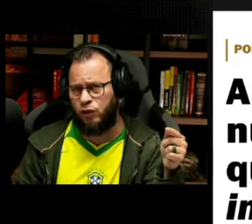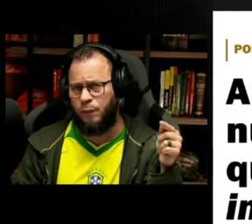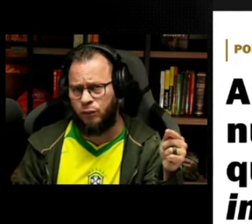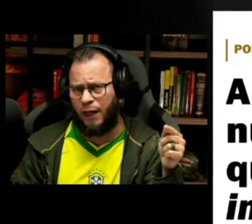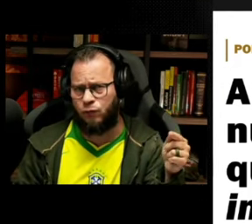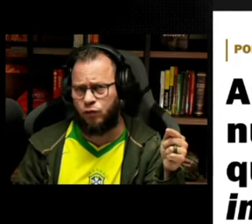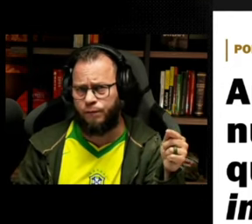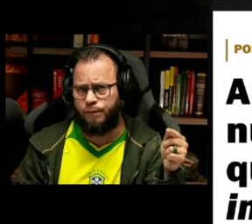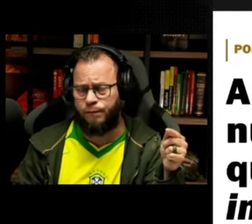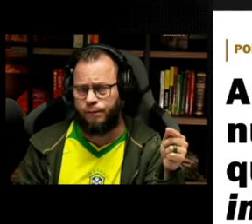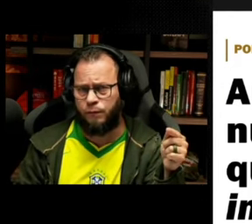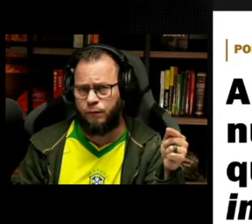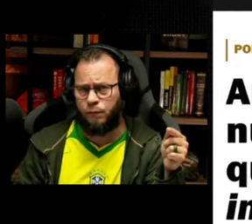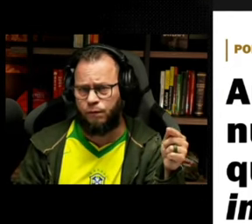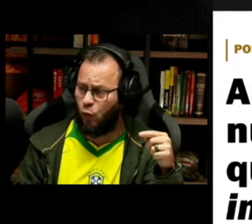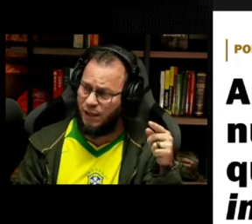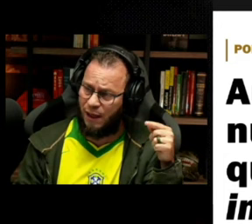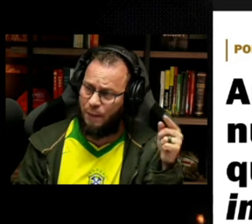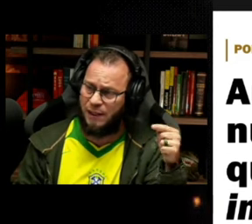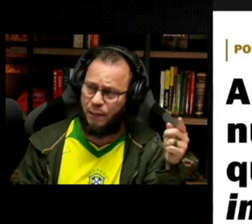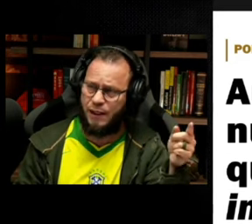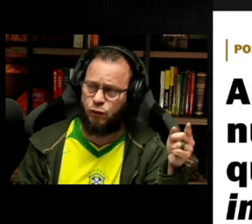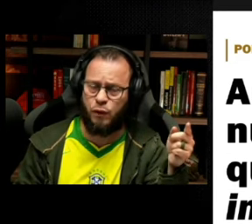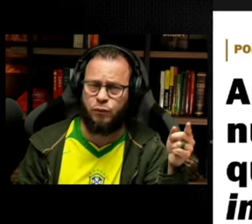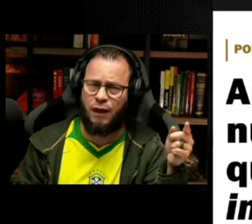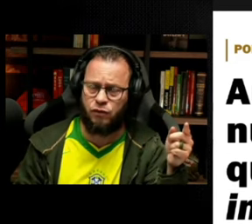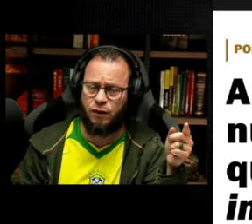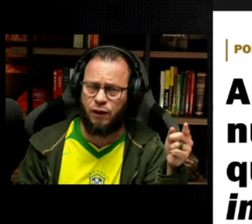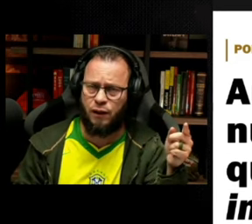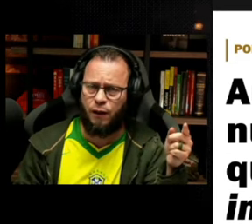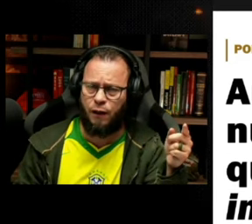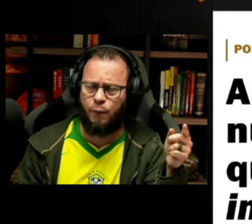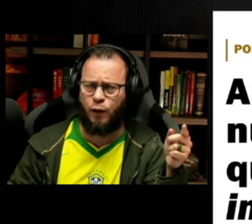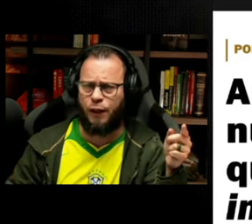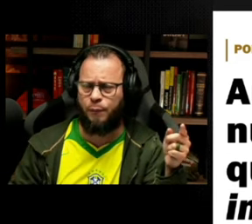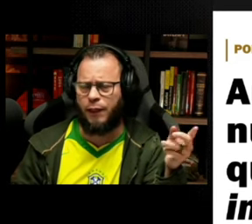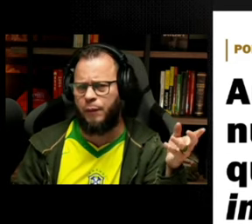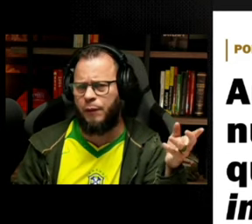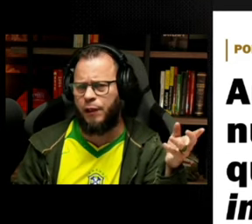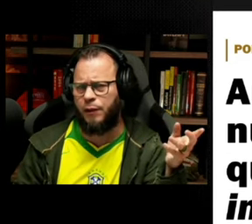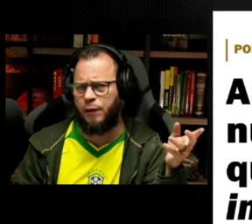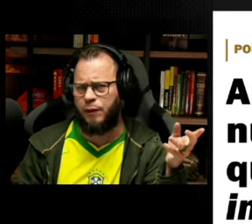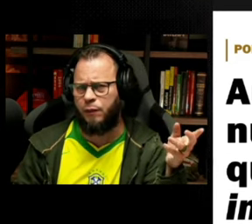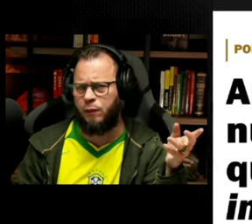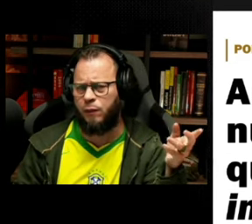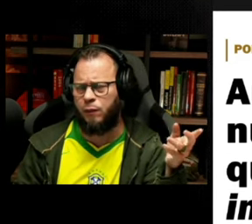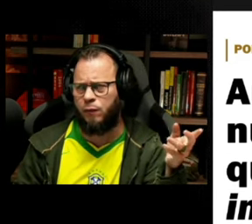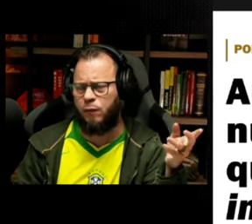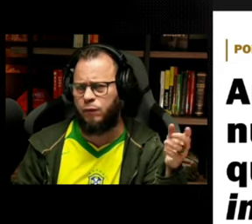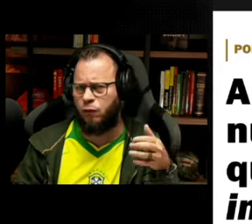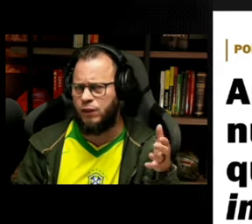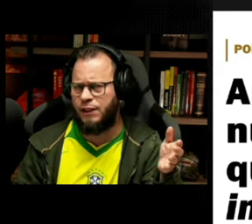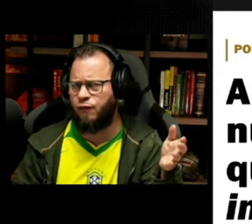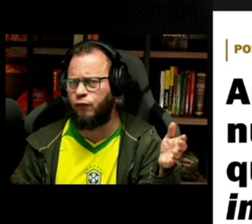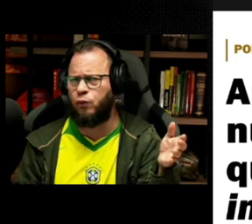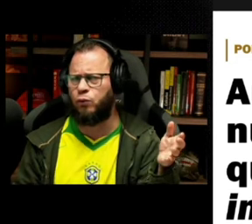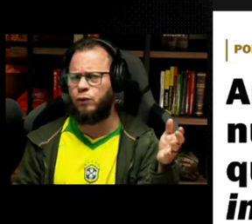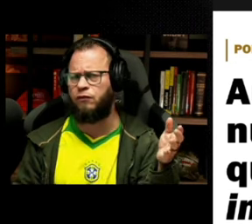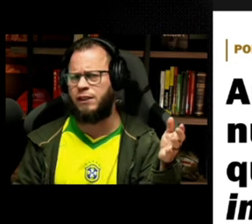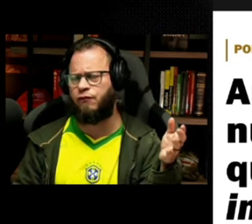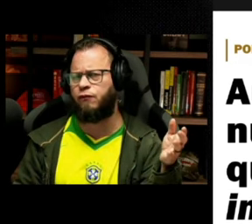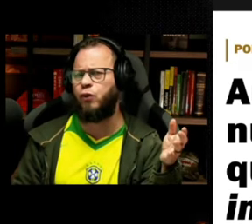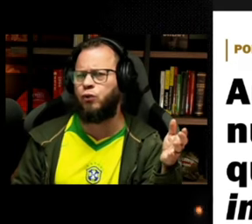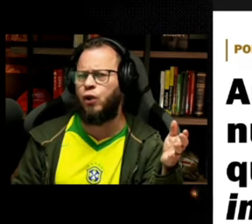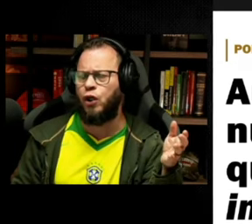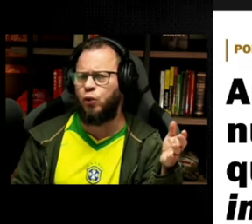certos deputados vai começar a pesar para certos deputados porque pera aí pera aí pera pera pera aí então você é a favor do Lula